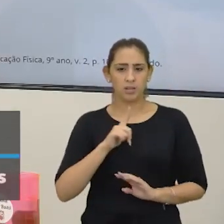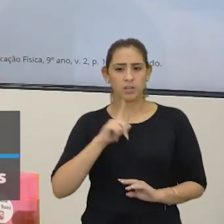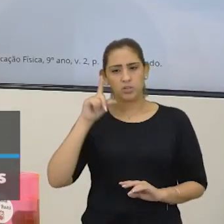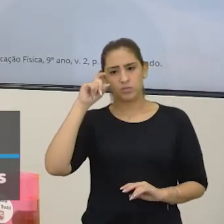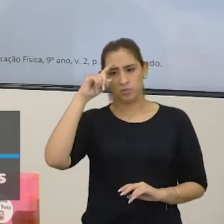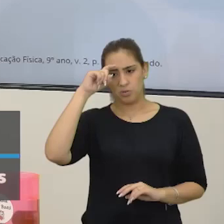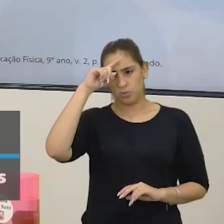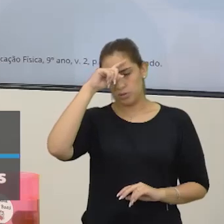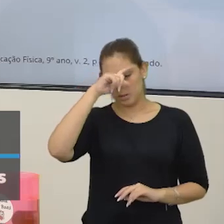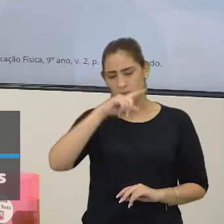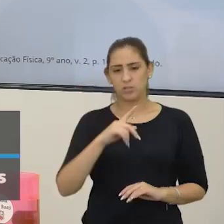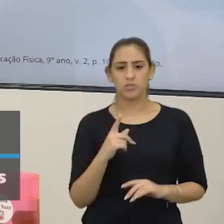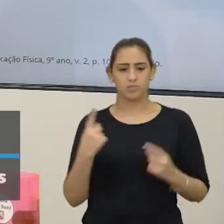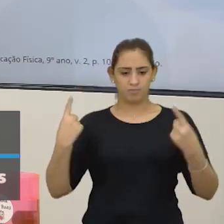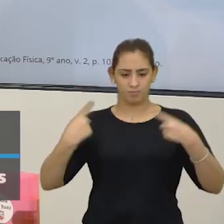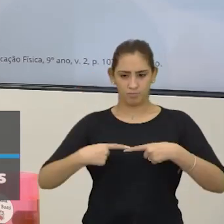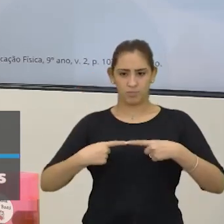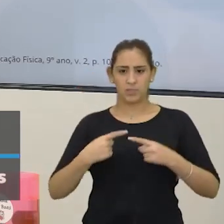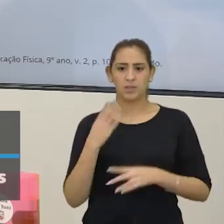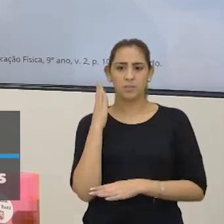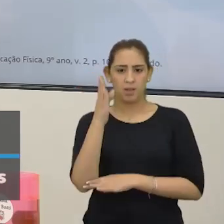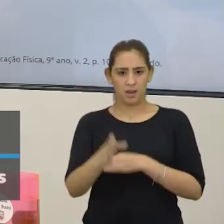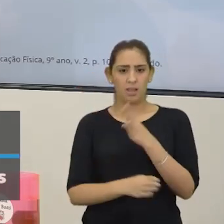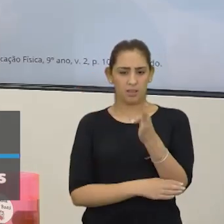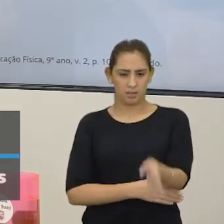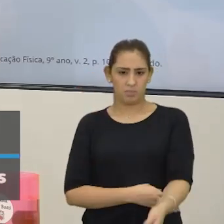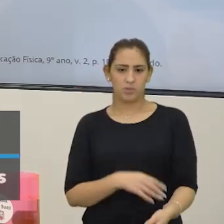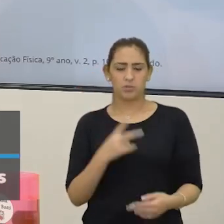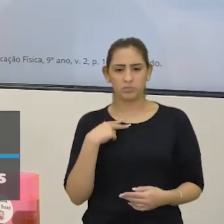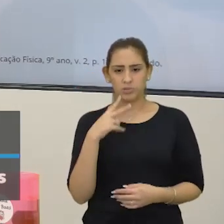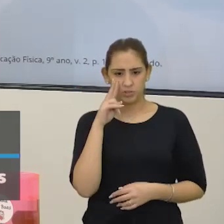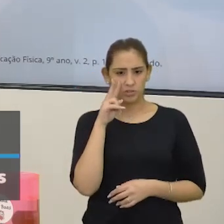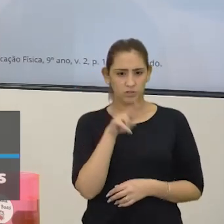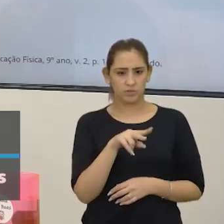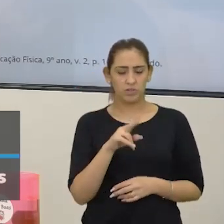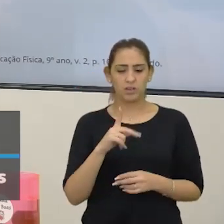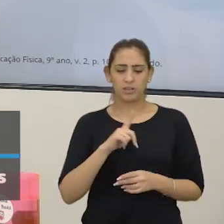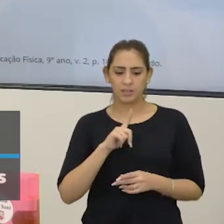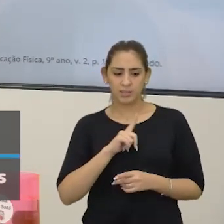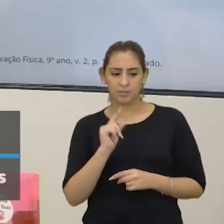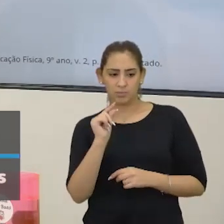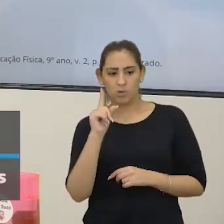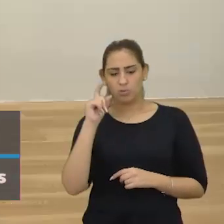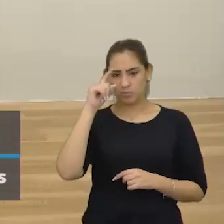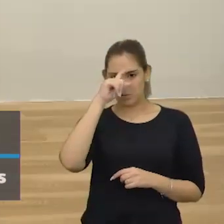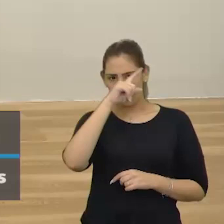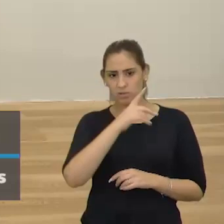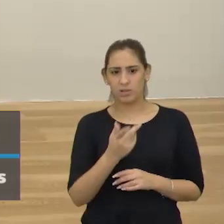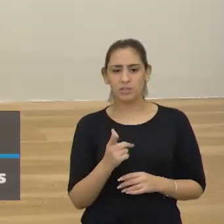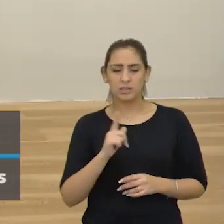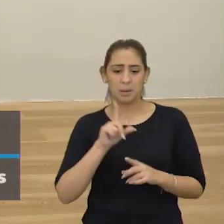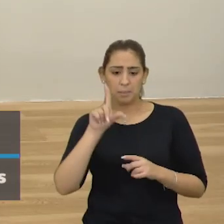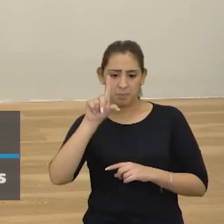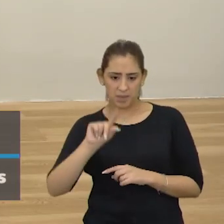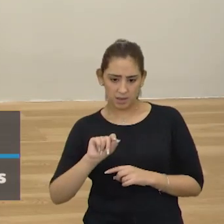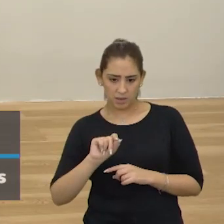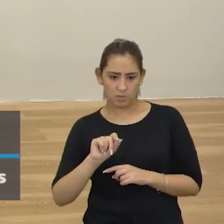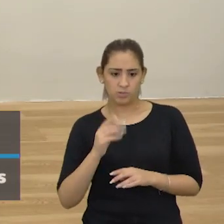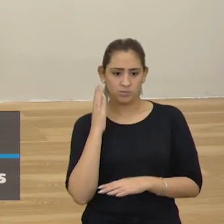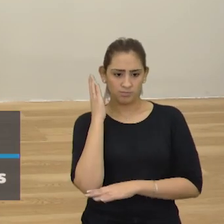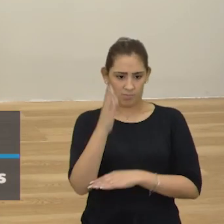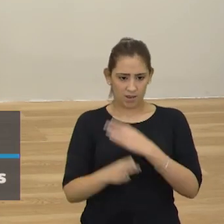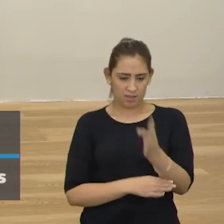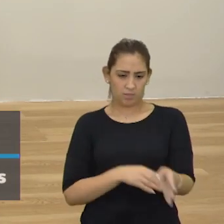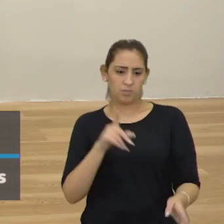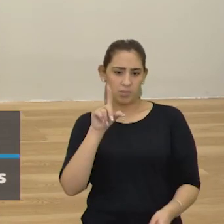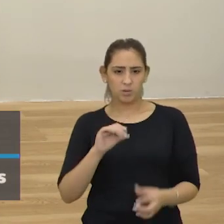de combate paralímpicos, né? A gente vê que algo acontece que existem menos modalidades